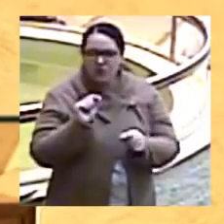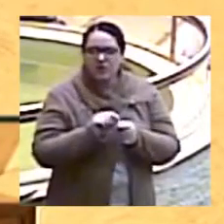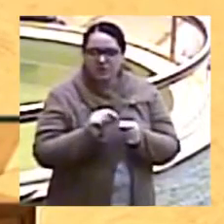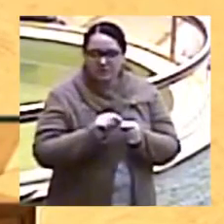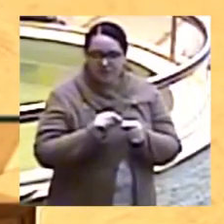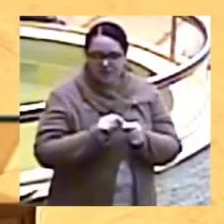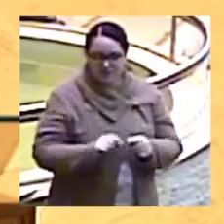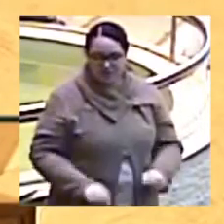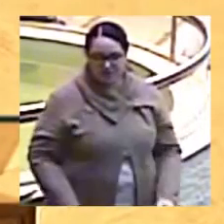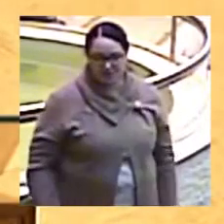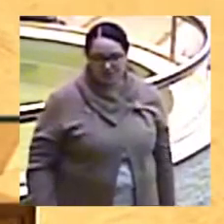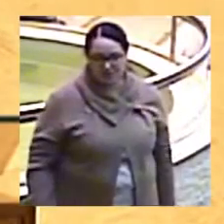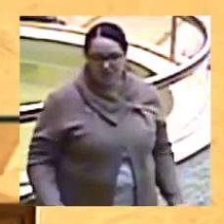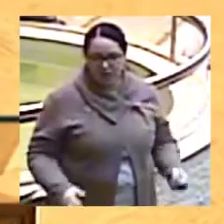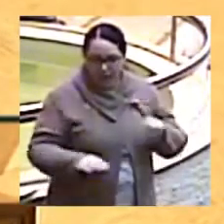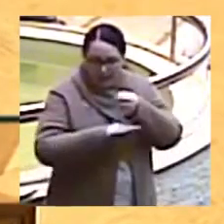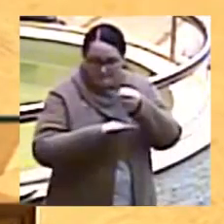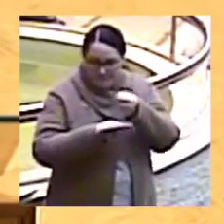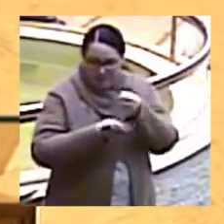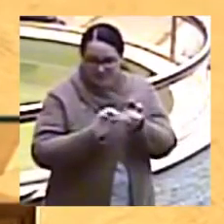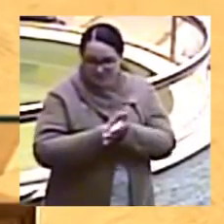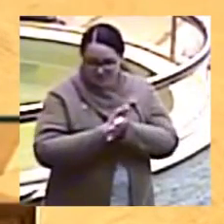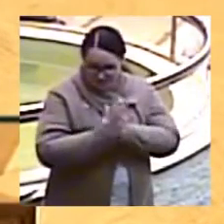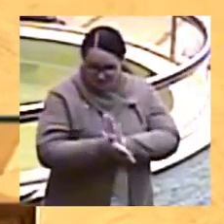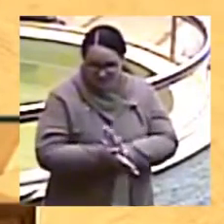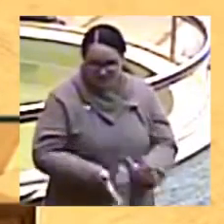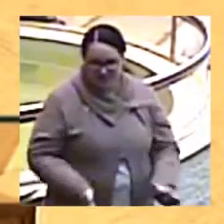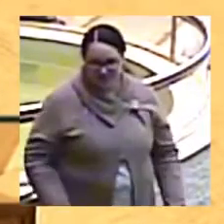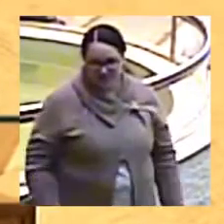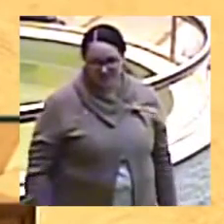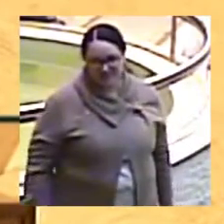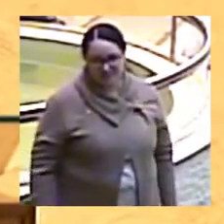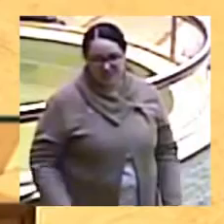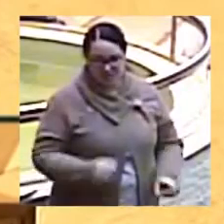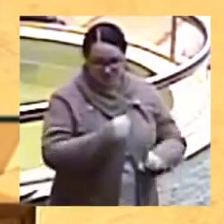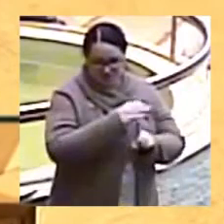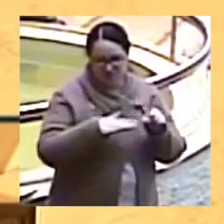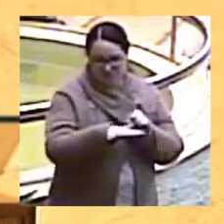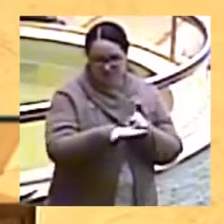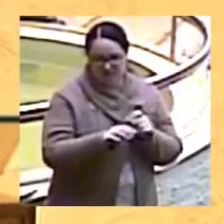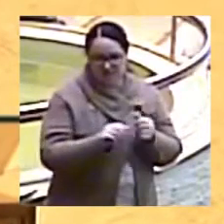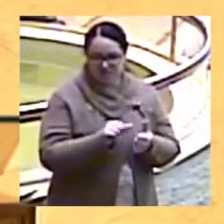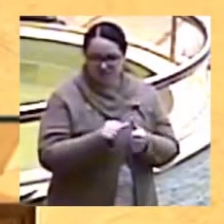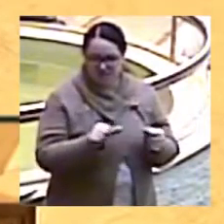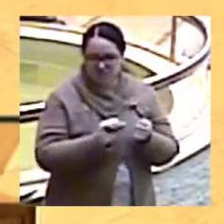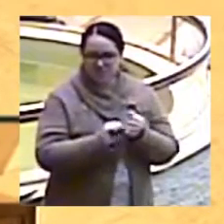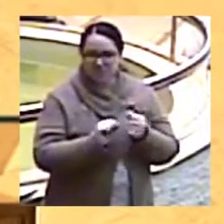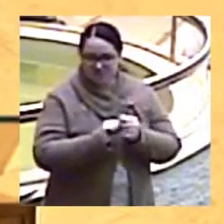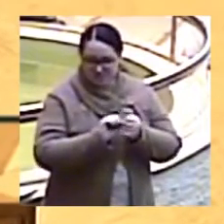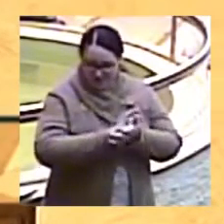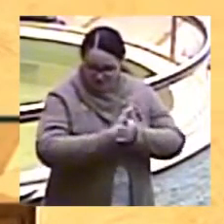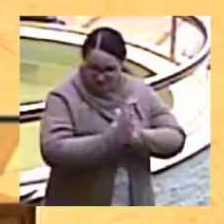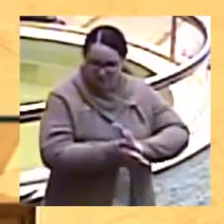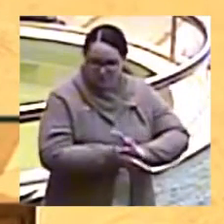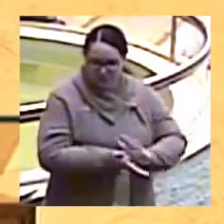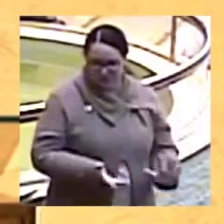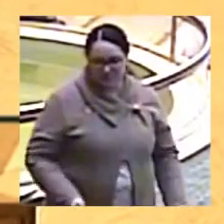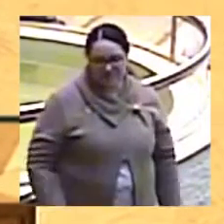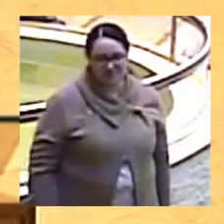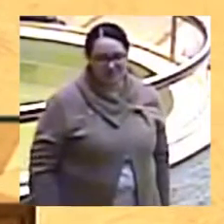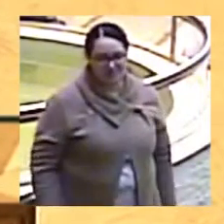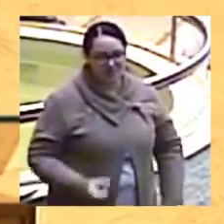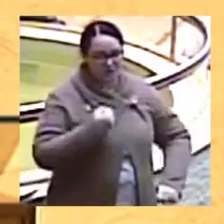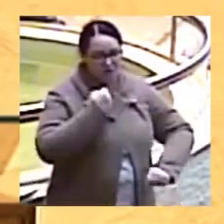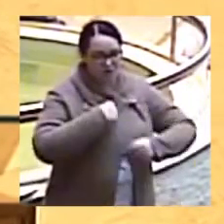fundamentos, estão destruídos, os fundamentos da sociedade, estão destruídos. E este Salmos,